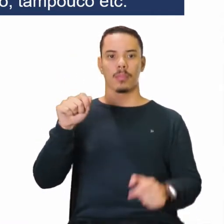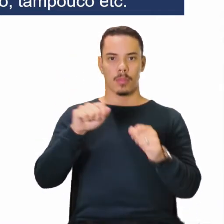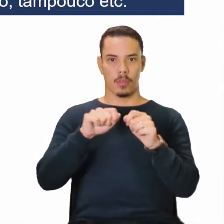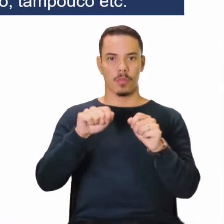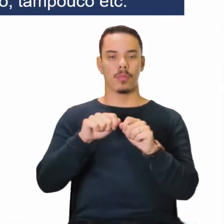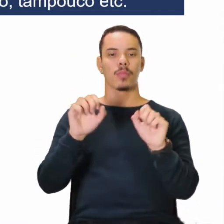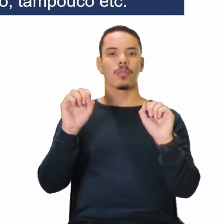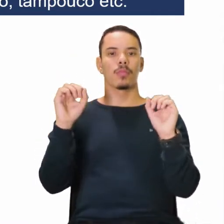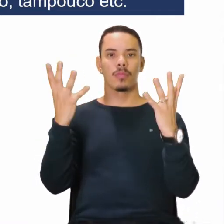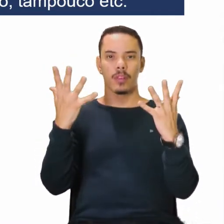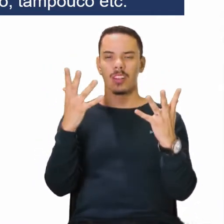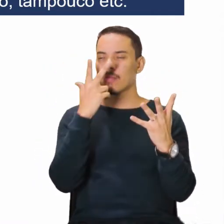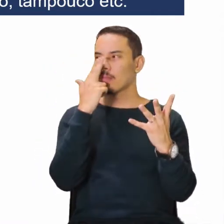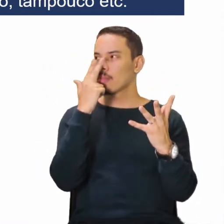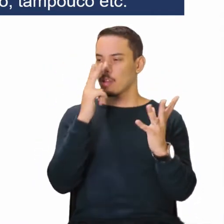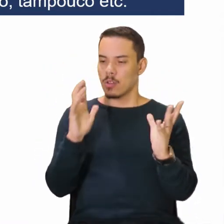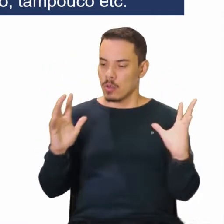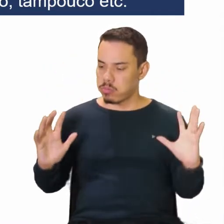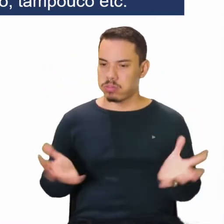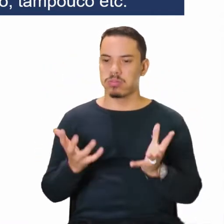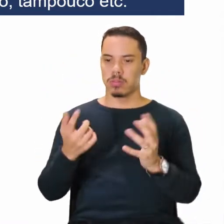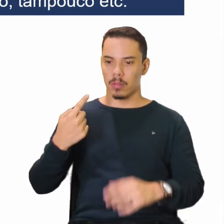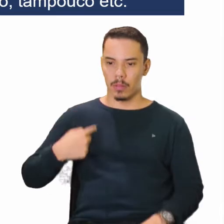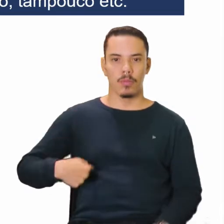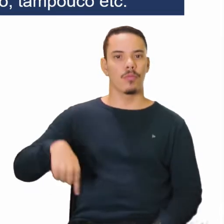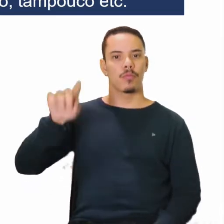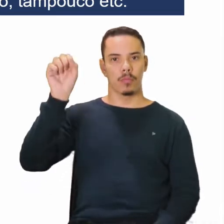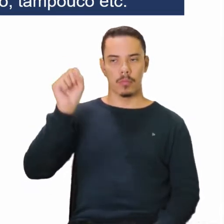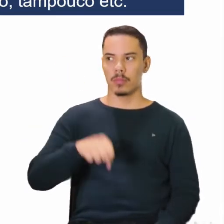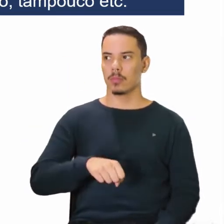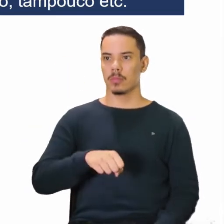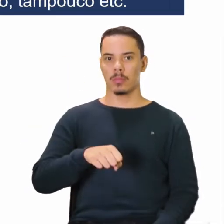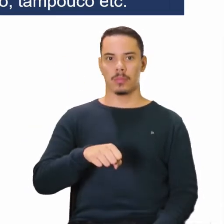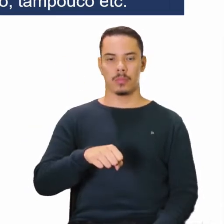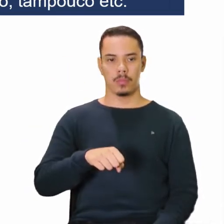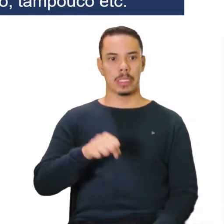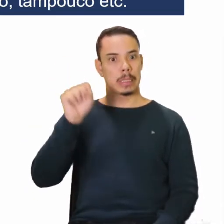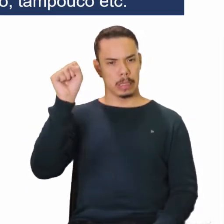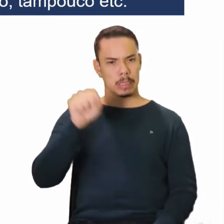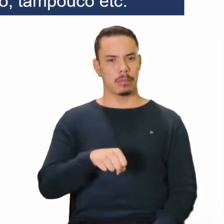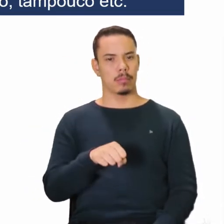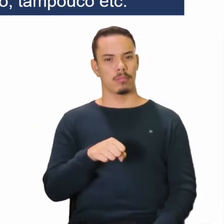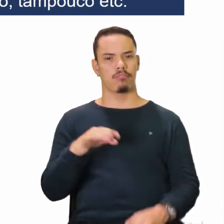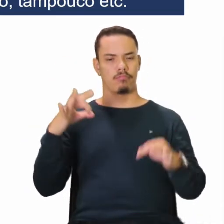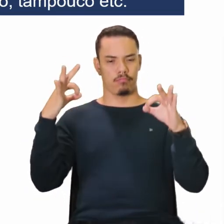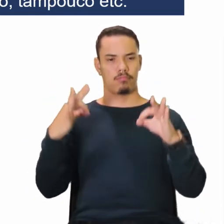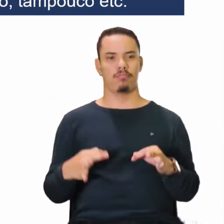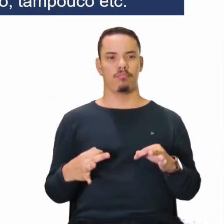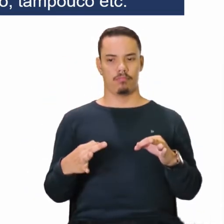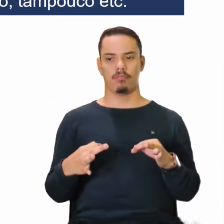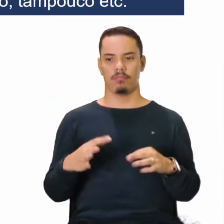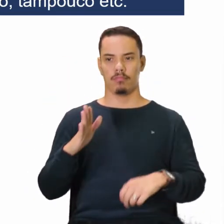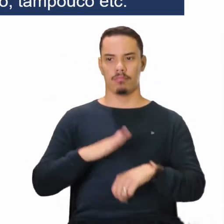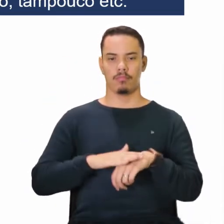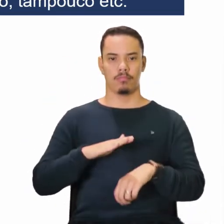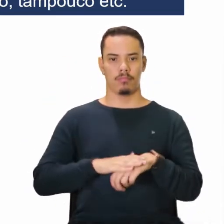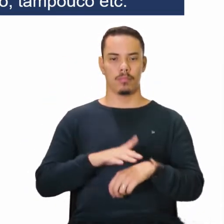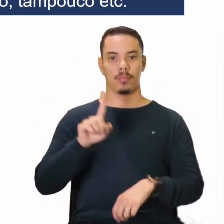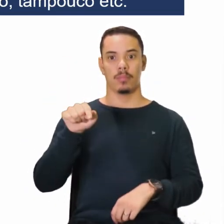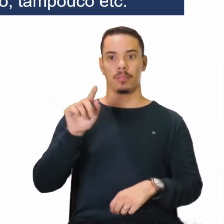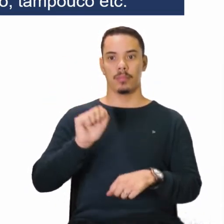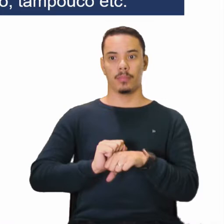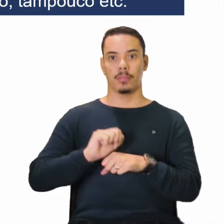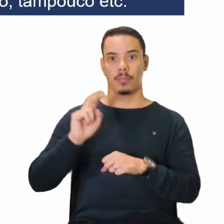festa. Olha só, dando ênfase, né? Então, aí o sim e o realmente é o advérbio